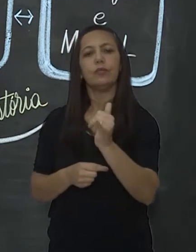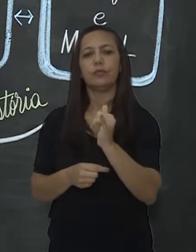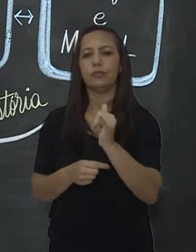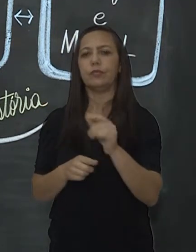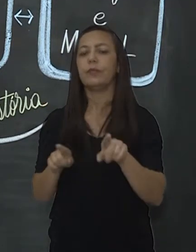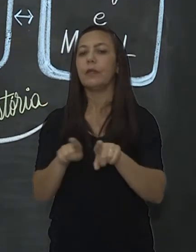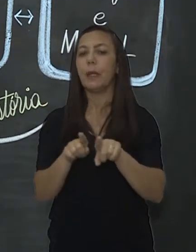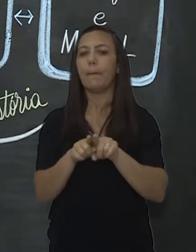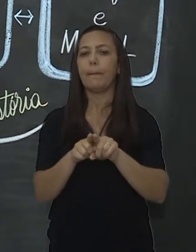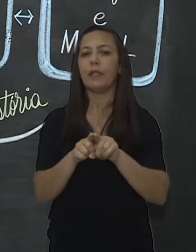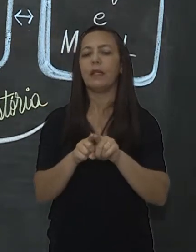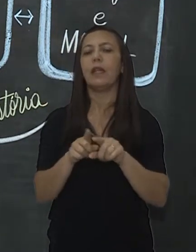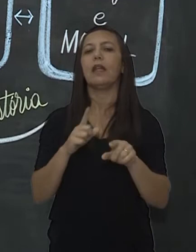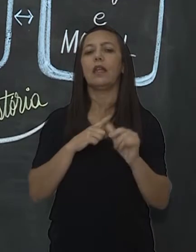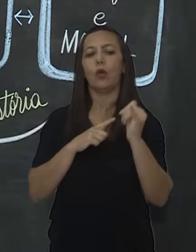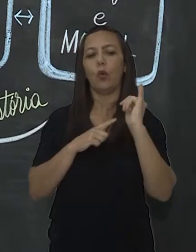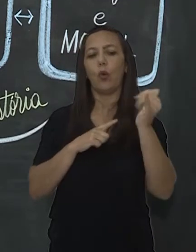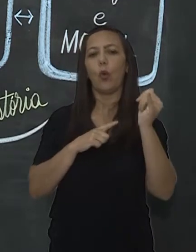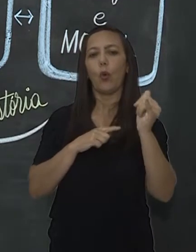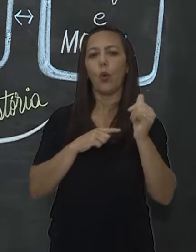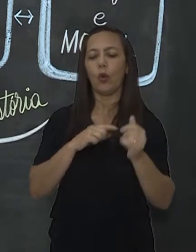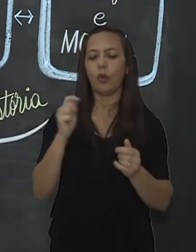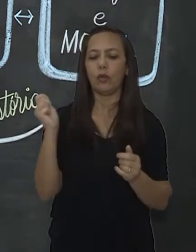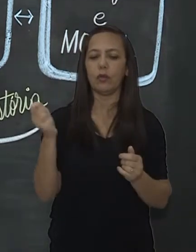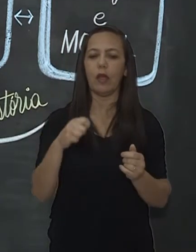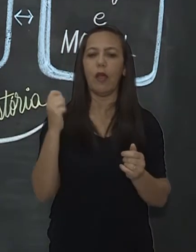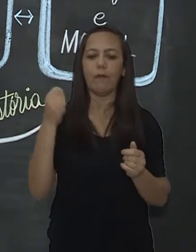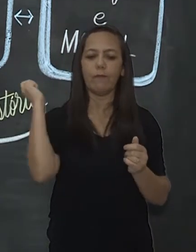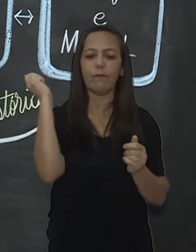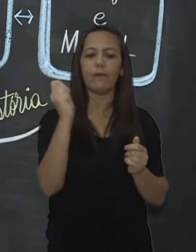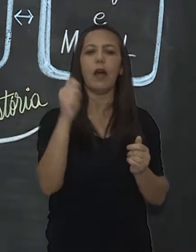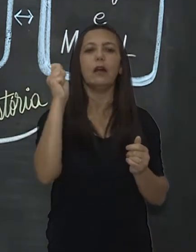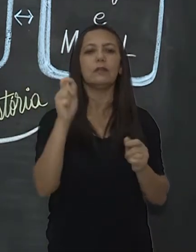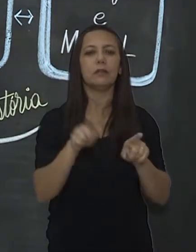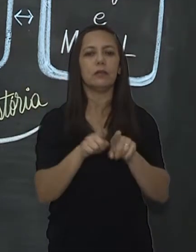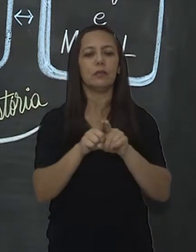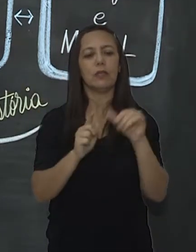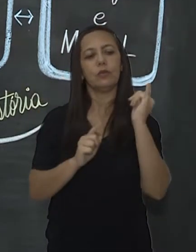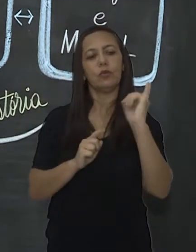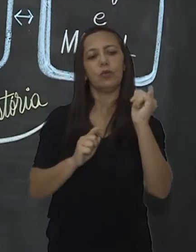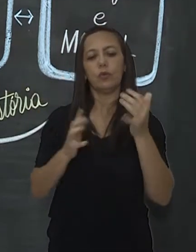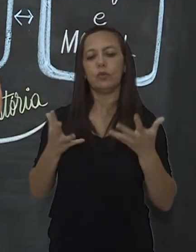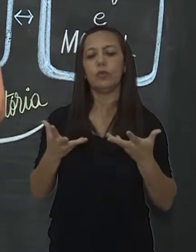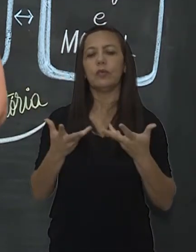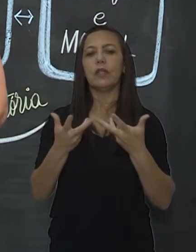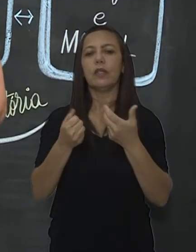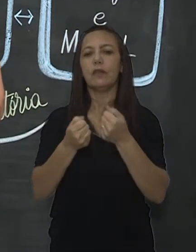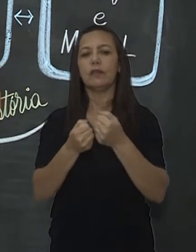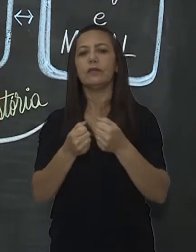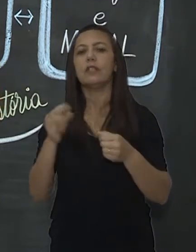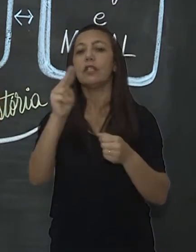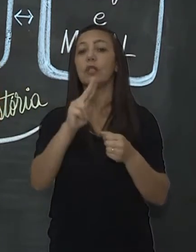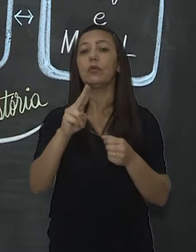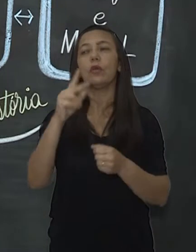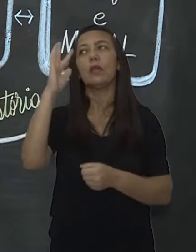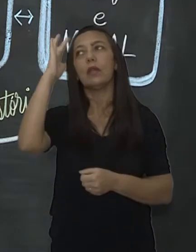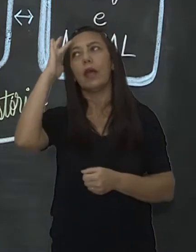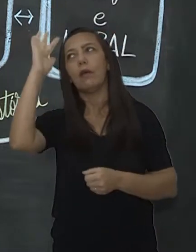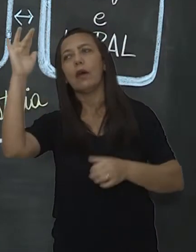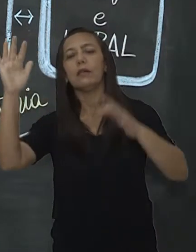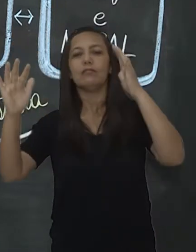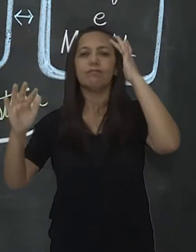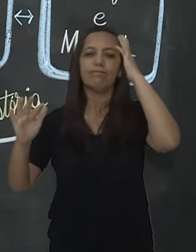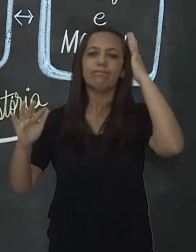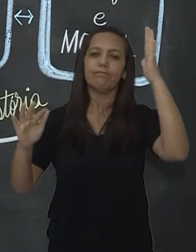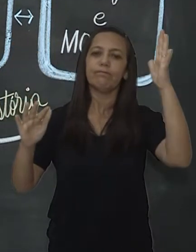conto. Existe o conto de fadas, existe o conto maravilhoso, que são contos que brincam mais com a fantasia. Então, existem